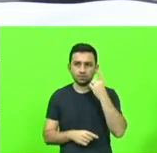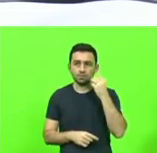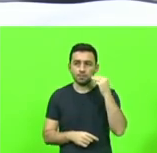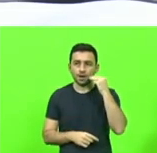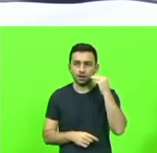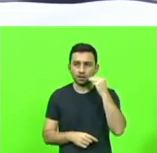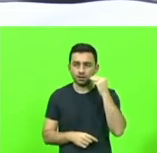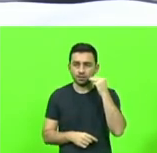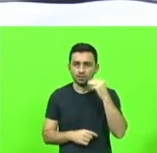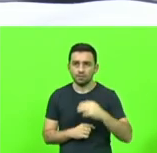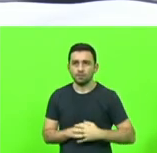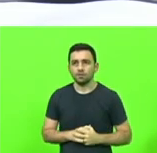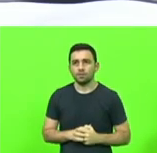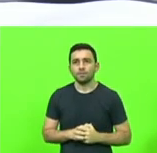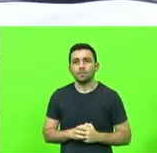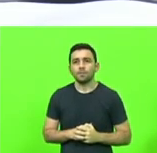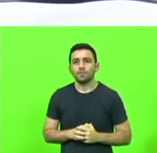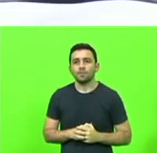Fengler.